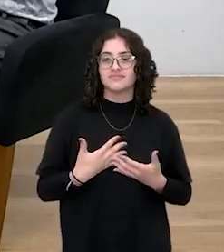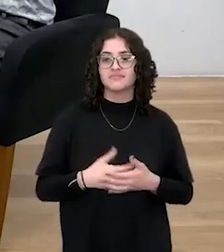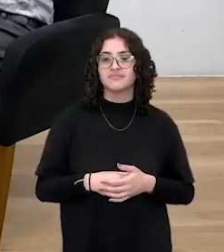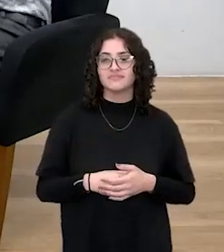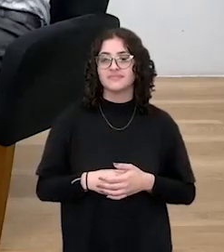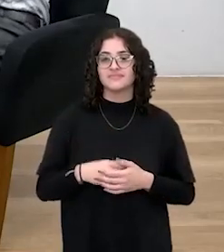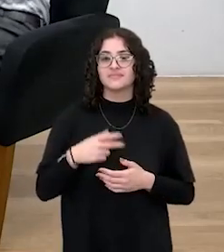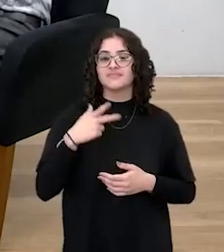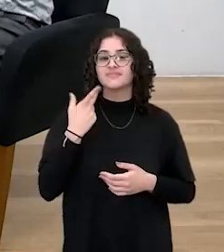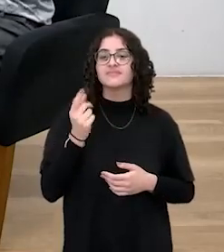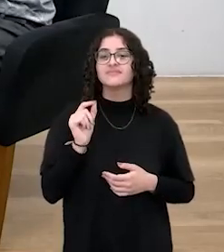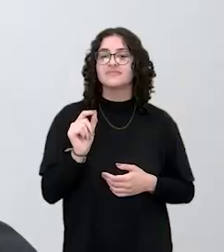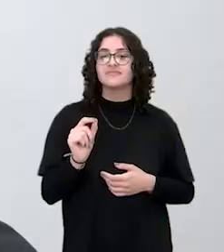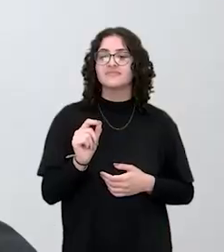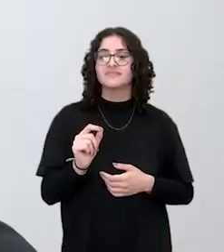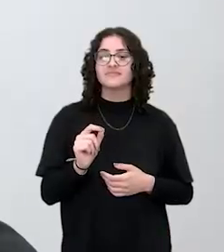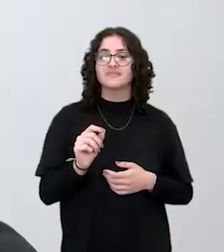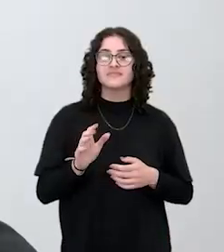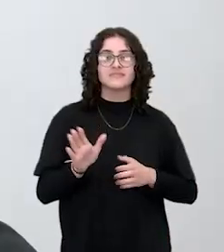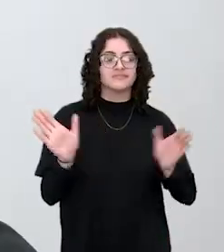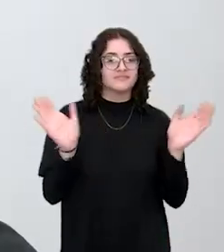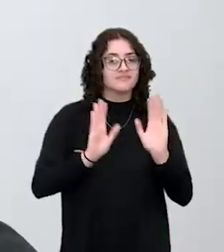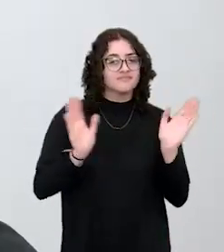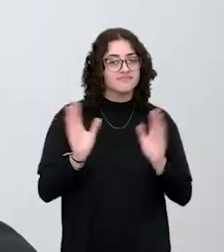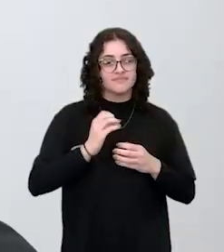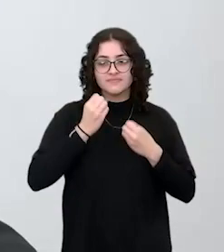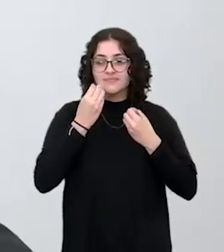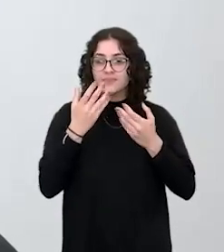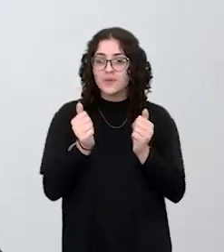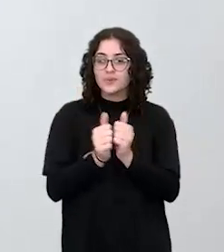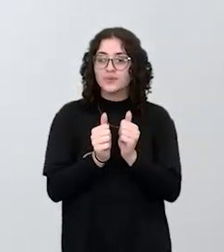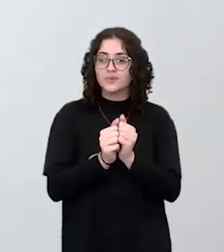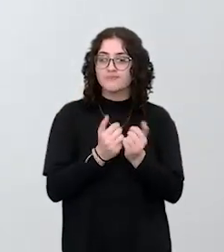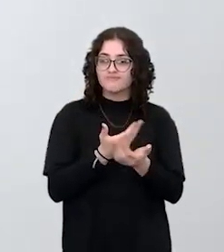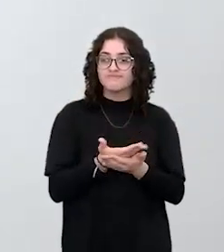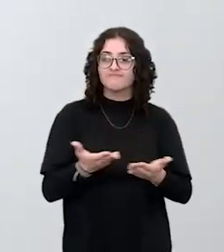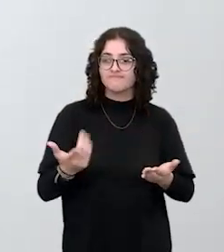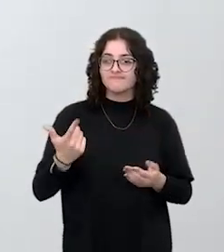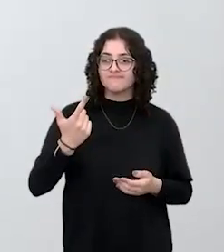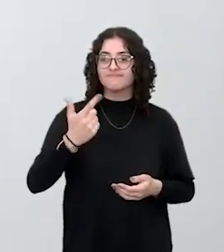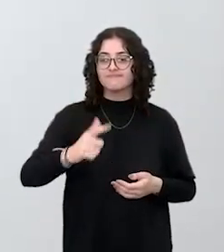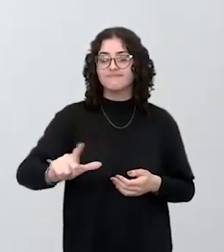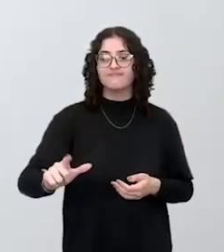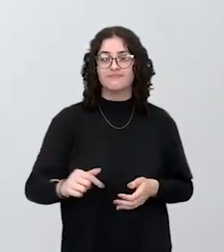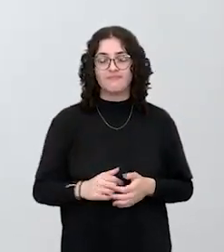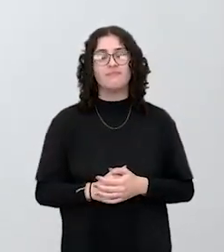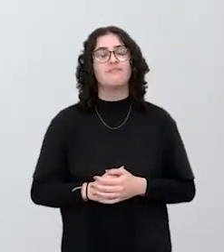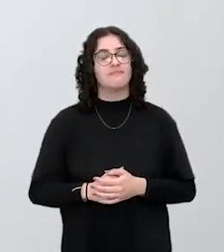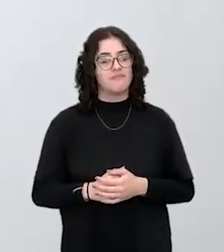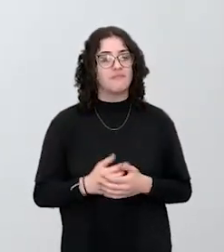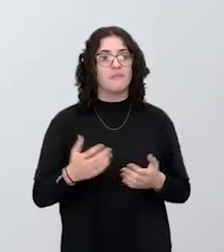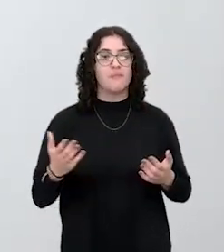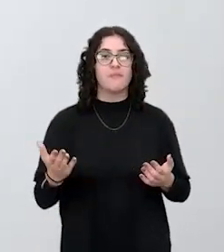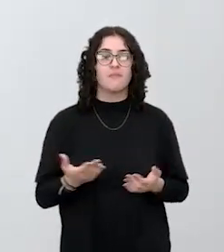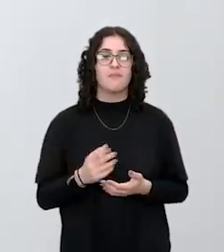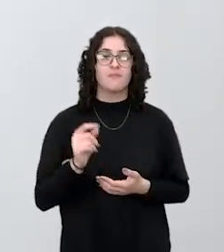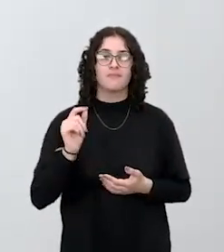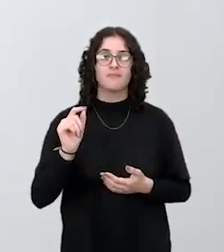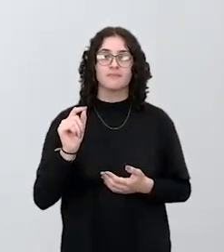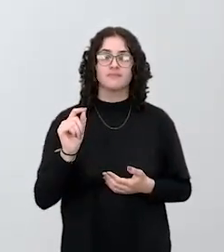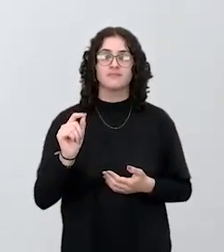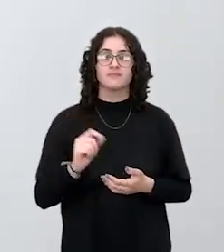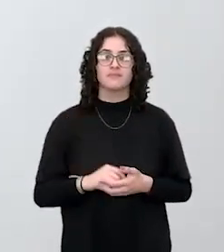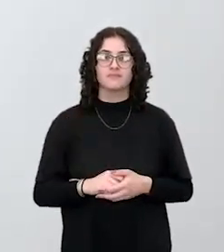seu coração, Anderson. Pessoal, salve, salve. Muito bom estar com vocês mais uma vez aqui. Hoje nós vamos falar